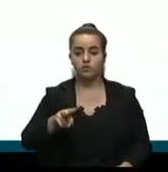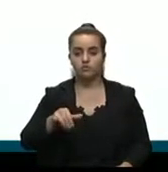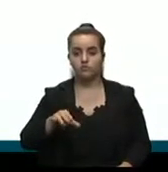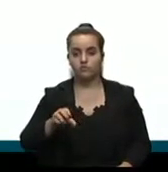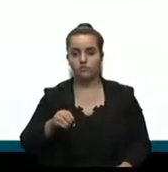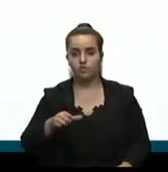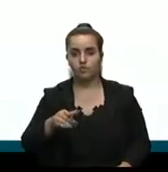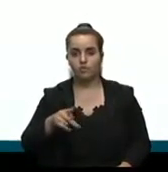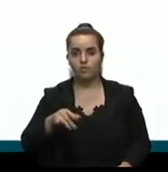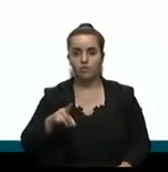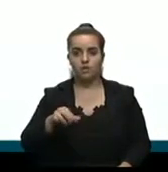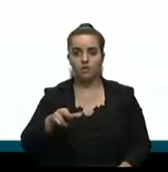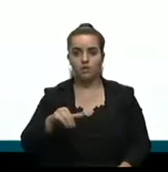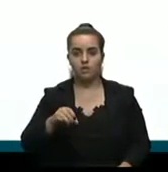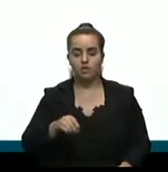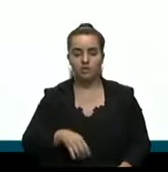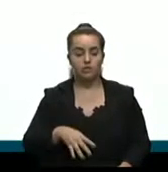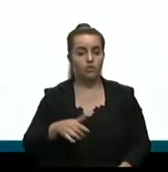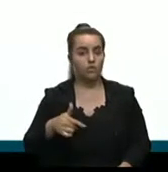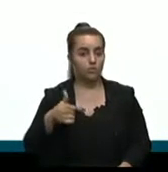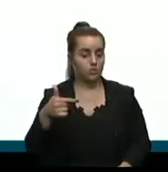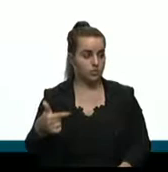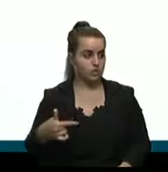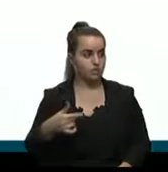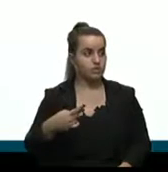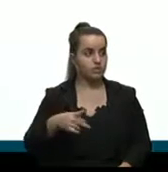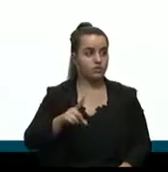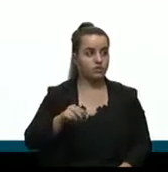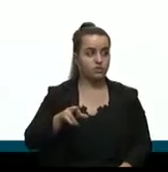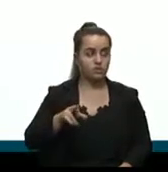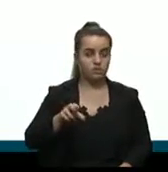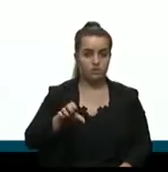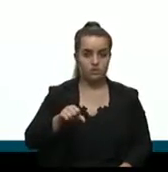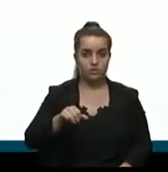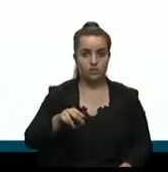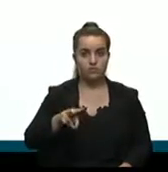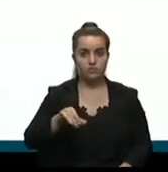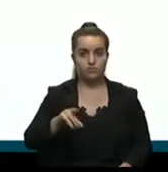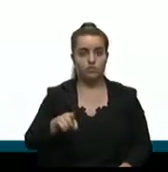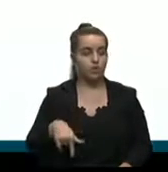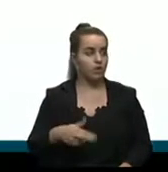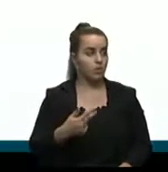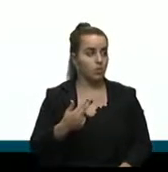No enunciado foi dado que o desvio padrão era igual a